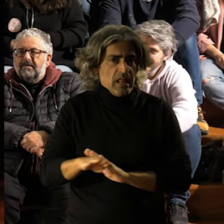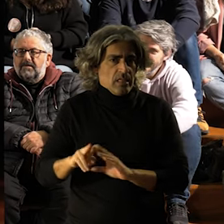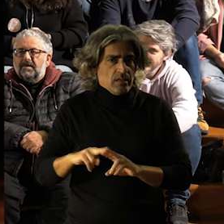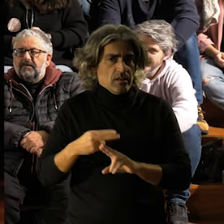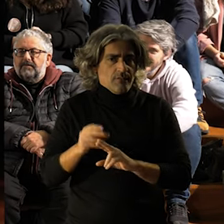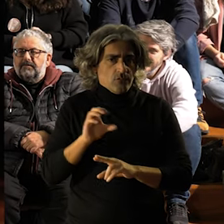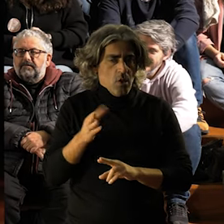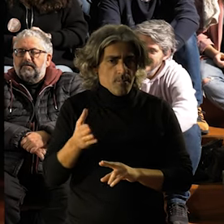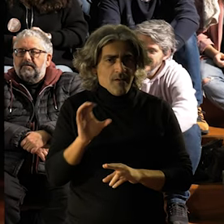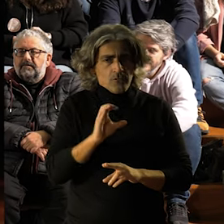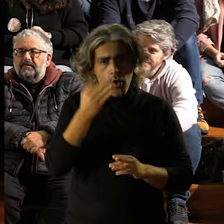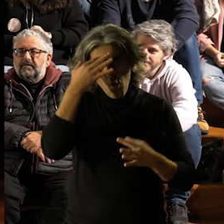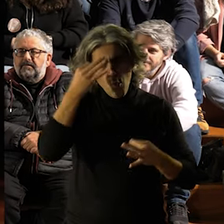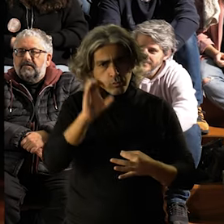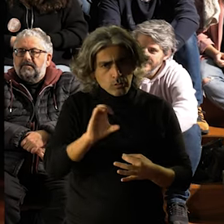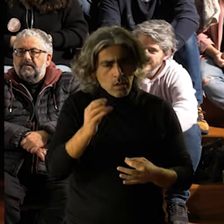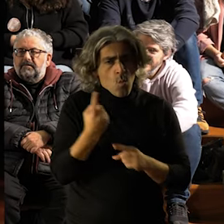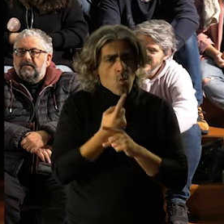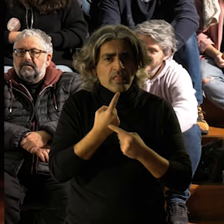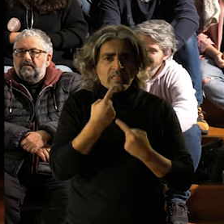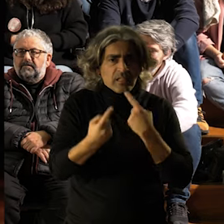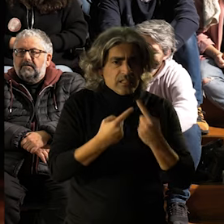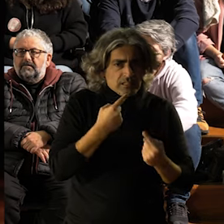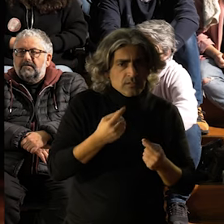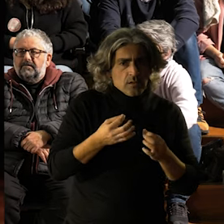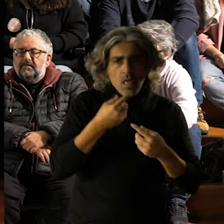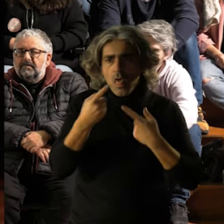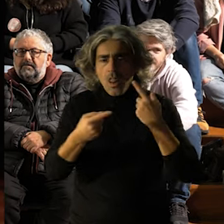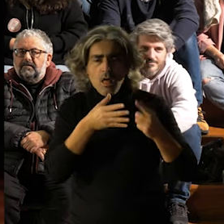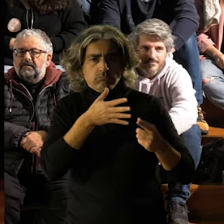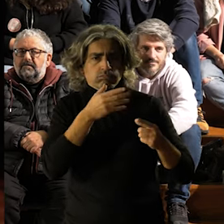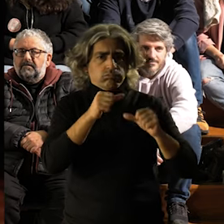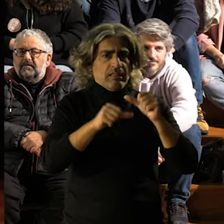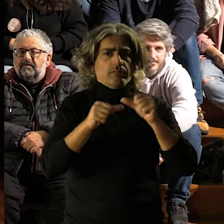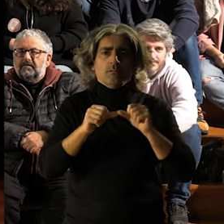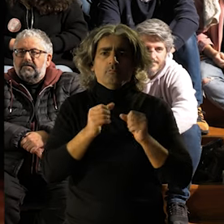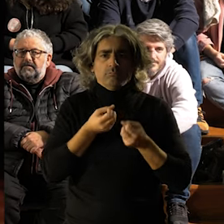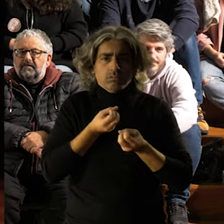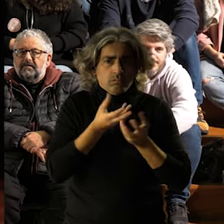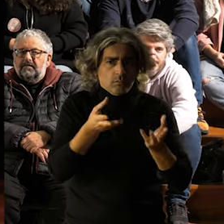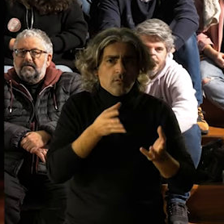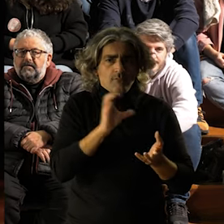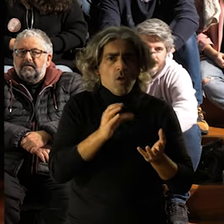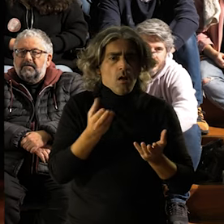na forma como se comporta, no que diz, na buçalidade das suas intervenções.